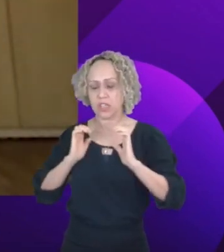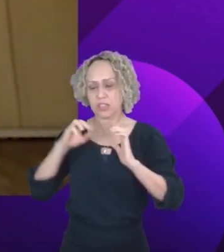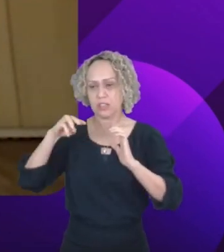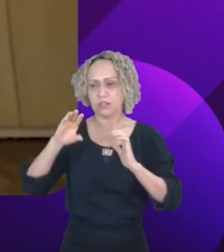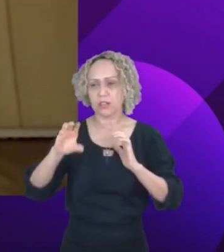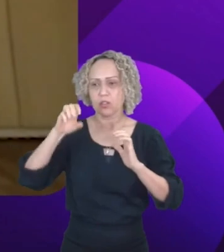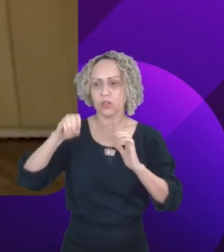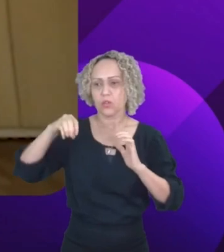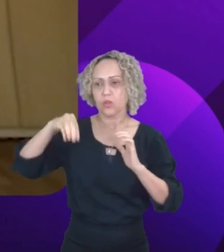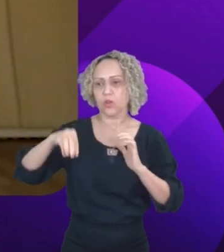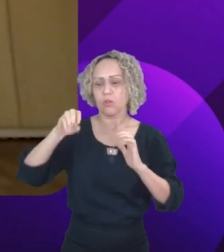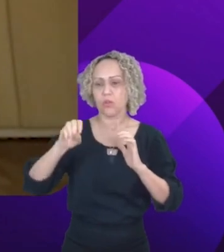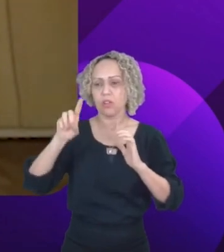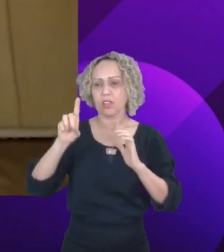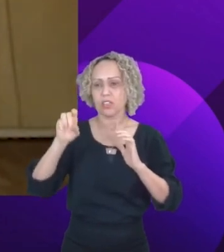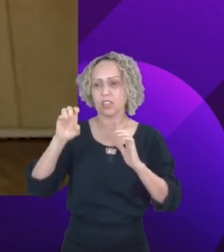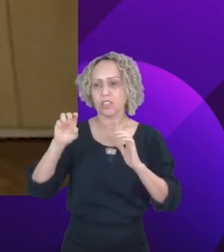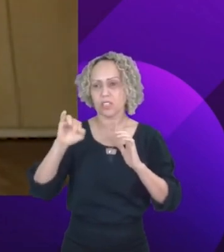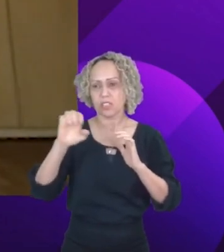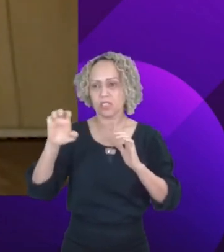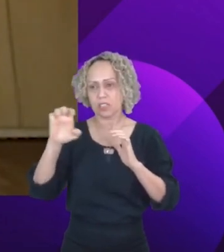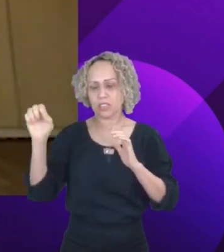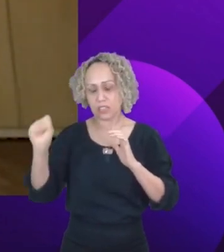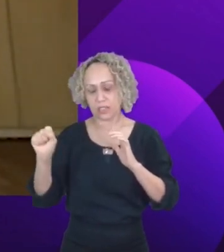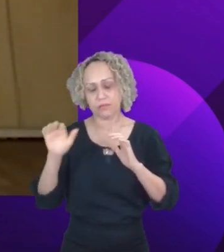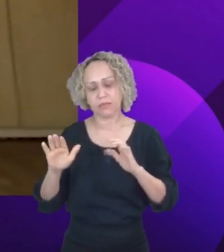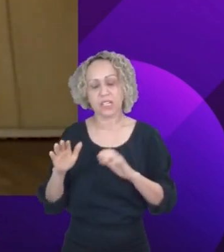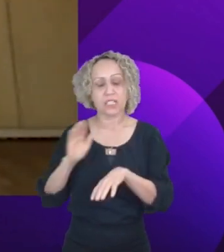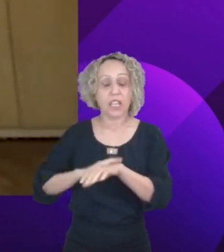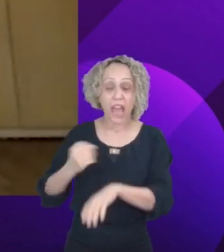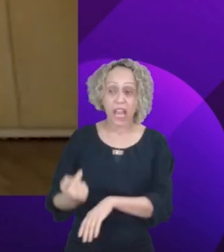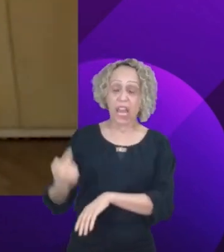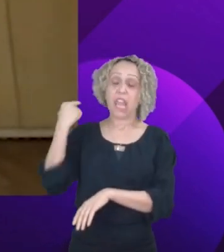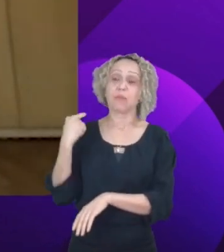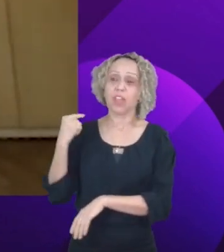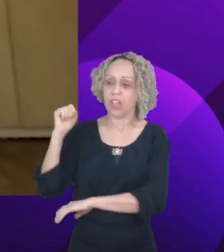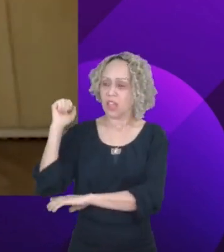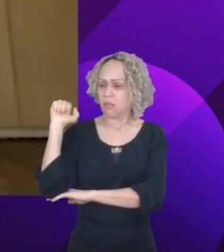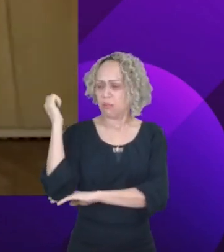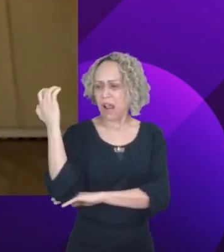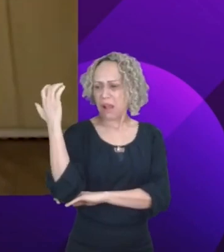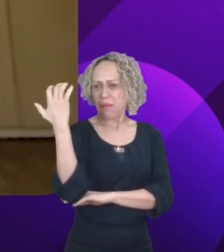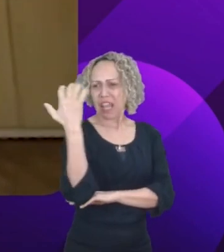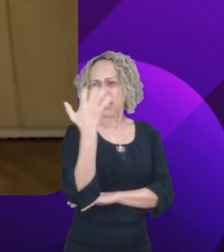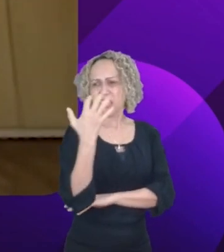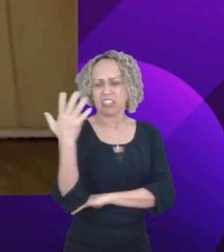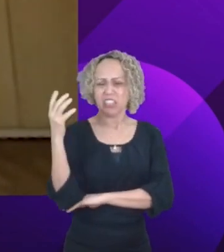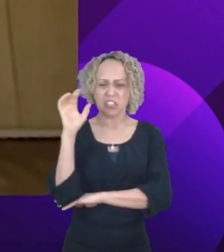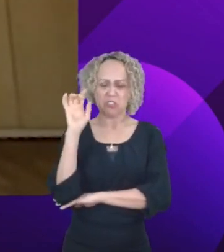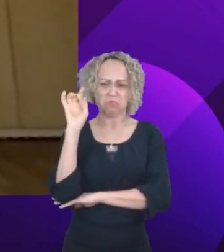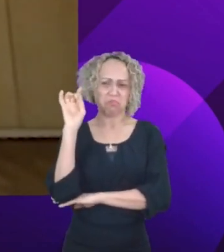de direitos da natureza, pau-brasil, madeiras nobres, e coisas que eram retiradas aqui